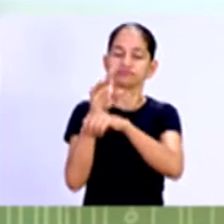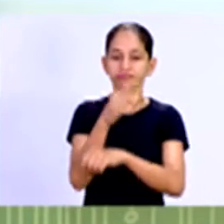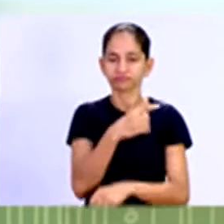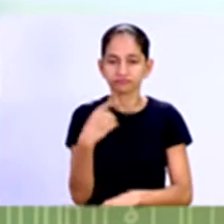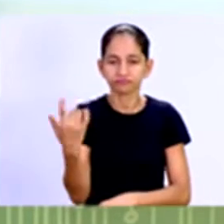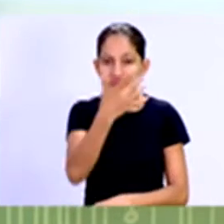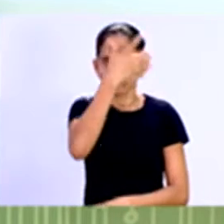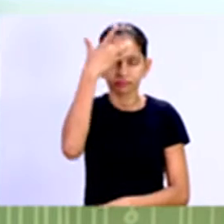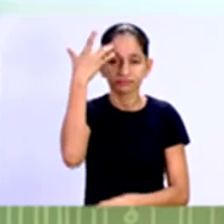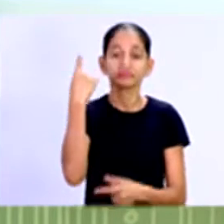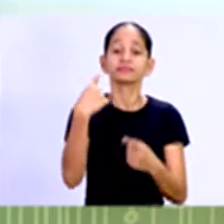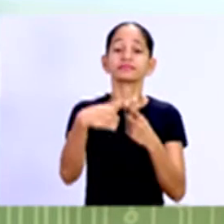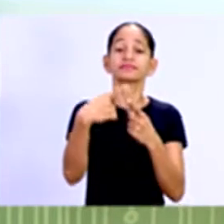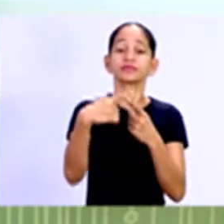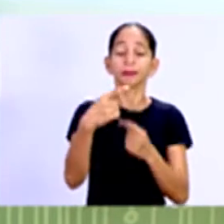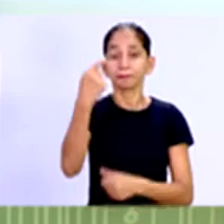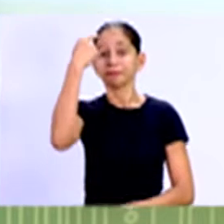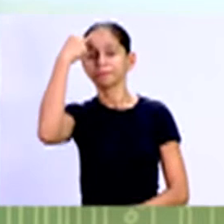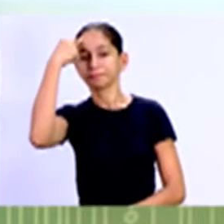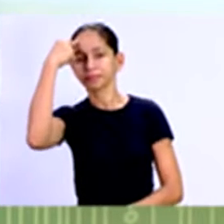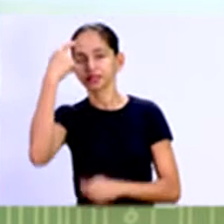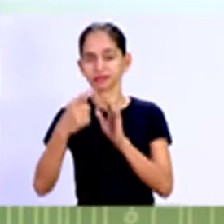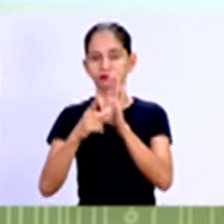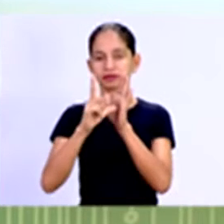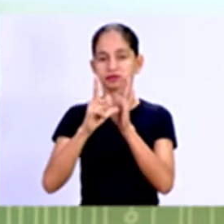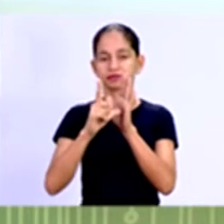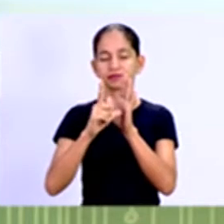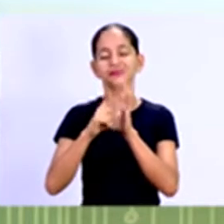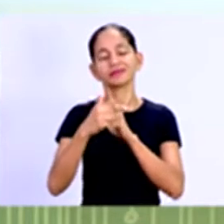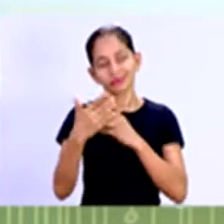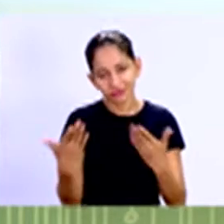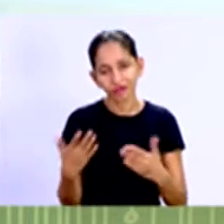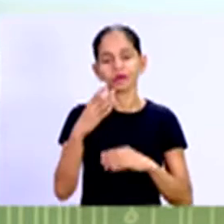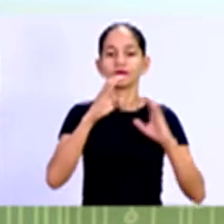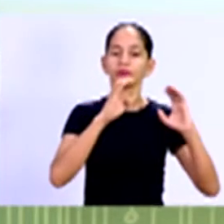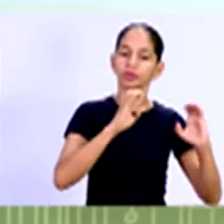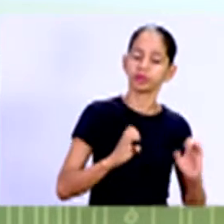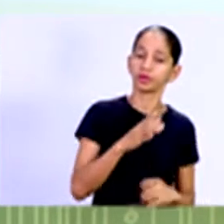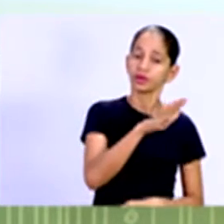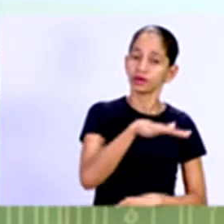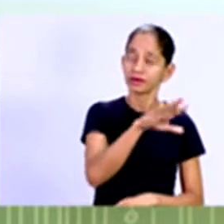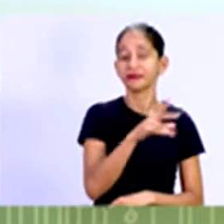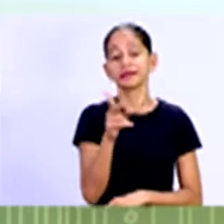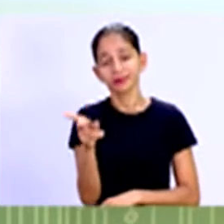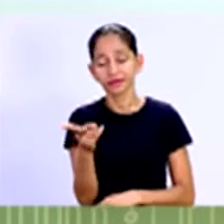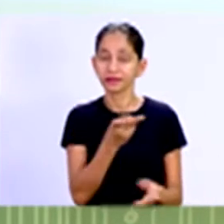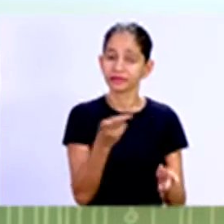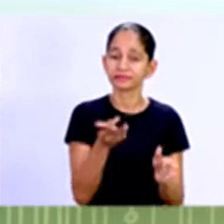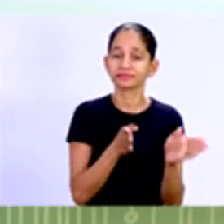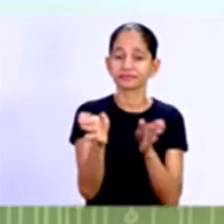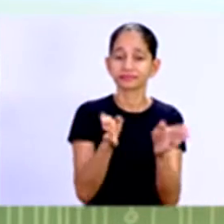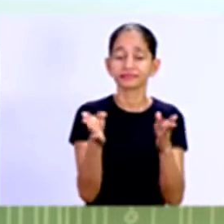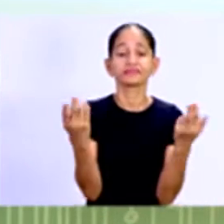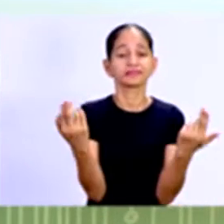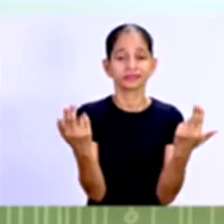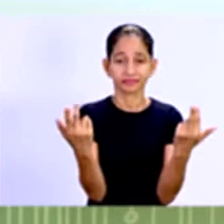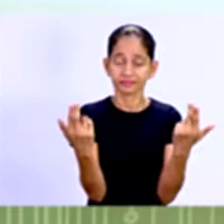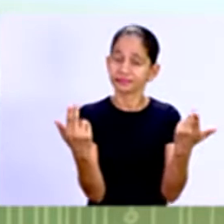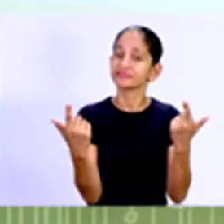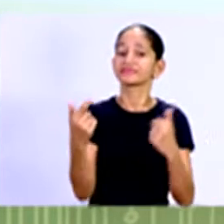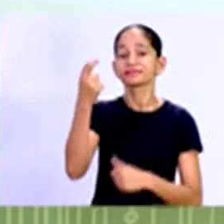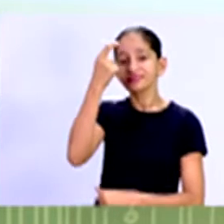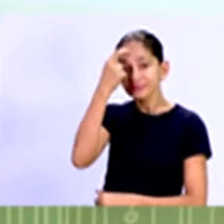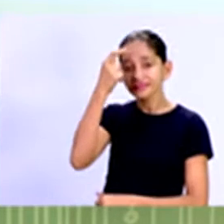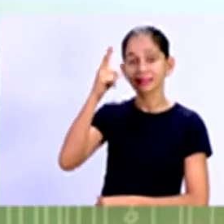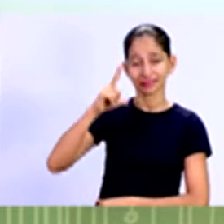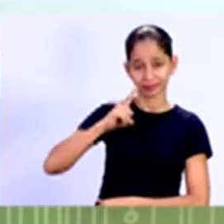justamente em função da nossa racionalidade. E o sujeito ético, o sujeito moral, é justamente esse sujeito que